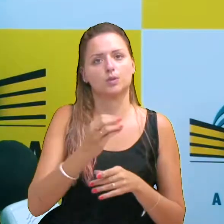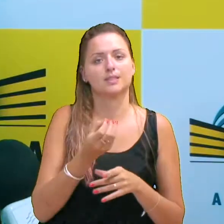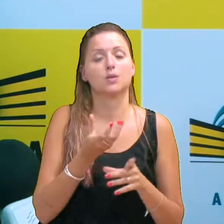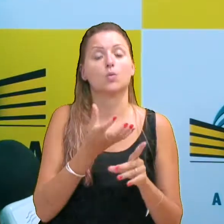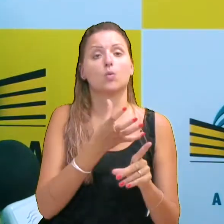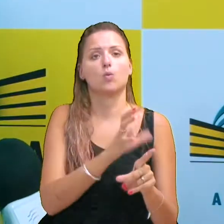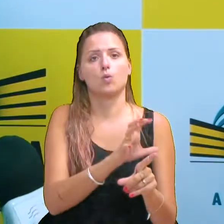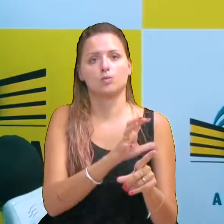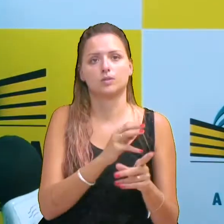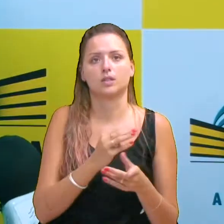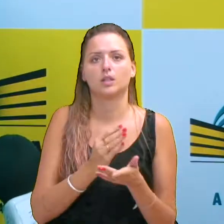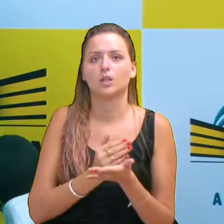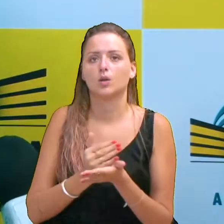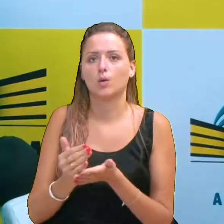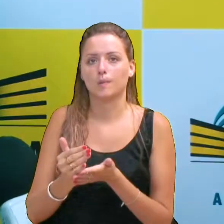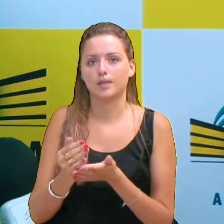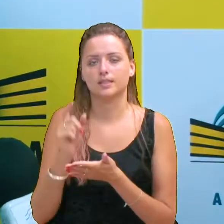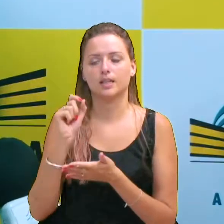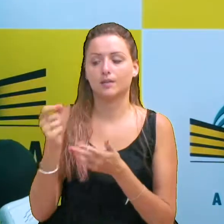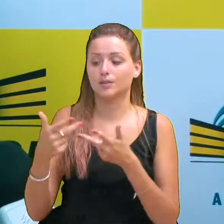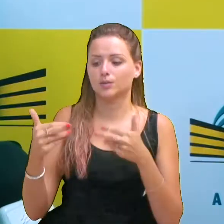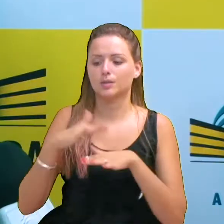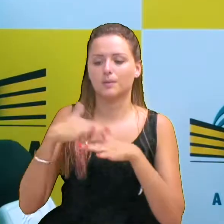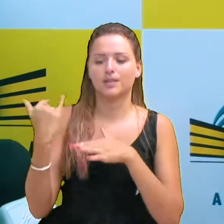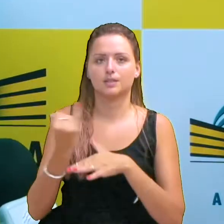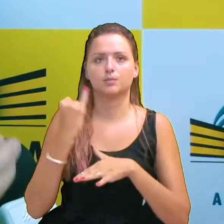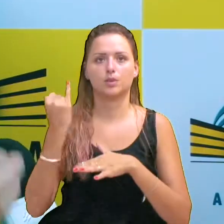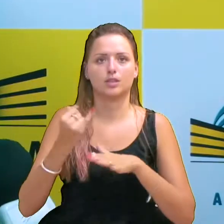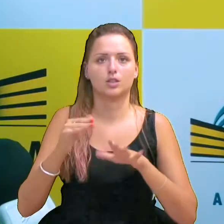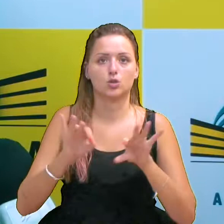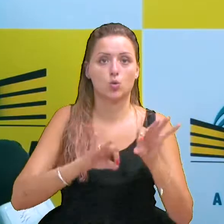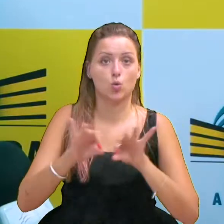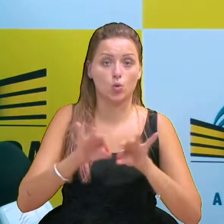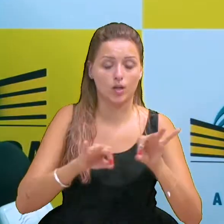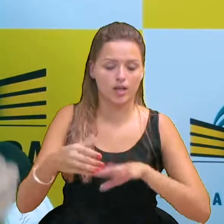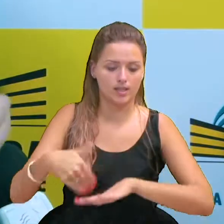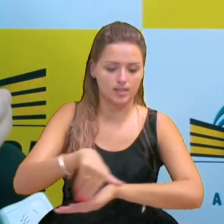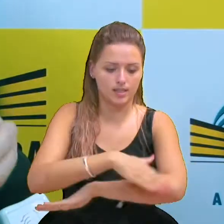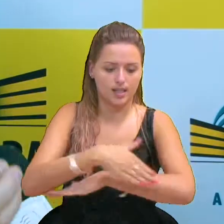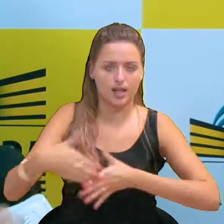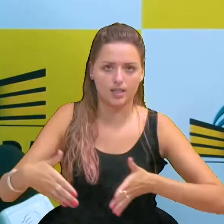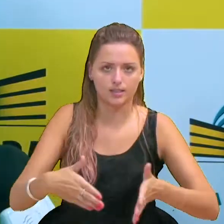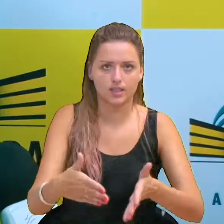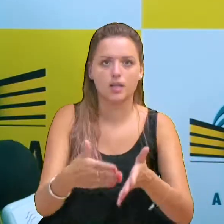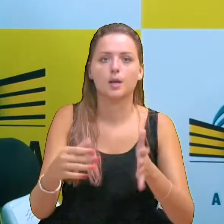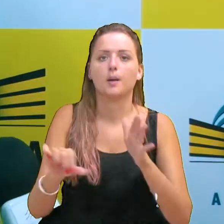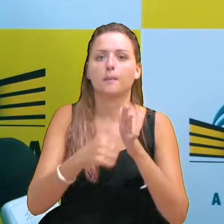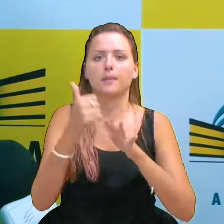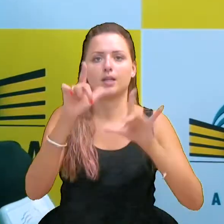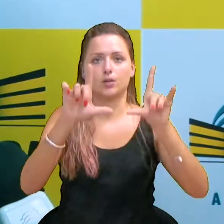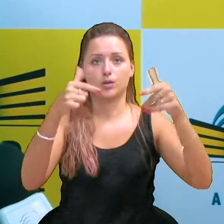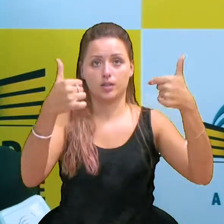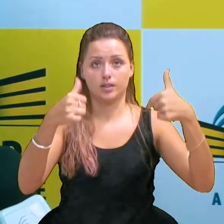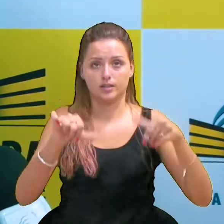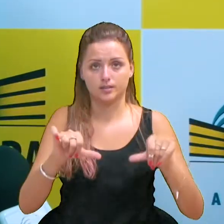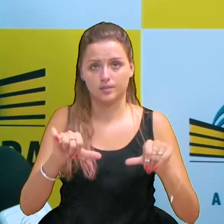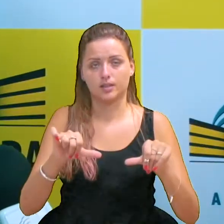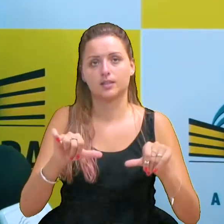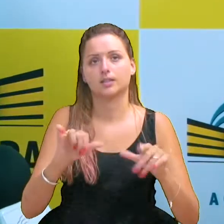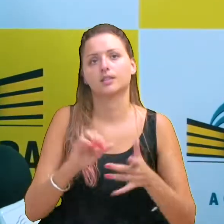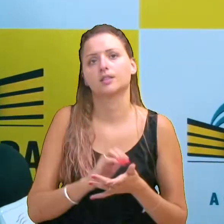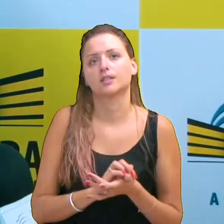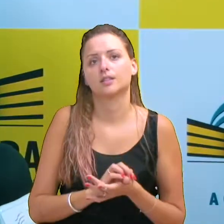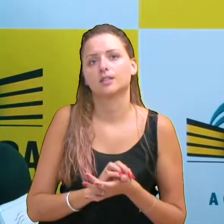começar primeiro por aquilo que é mais urgente e mais importante. Vamos melhorar a sinalização, as condições das nossas rodovias e